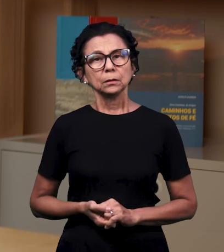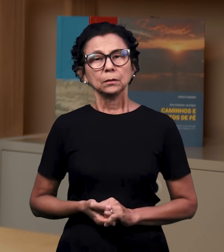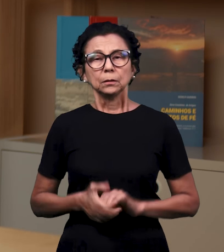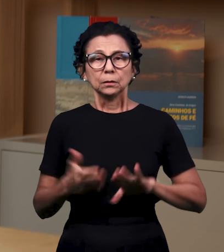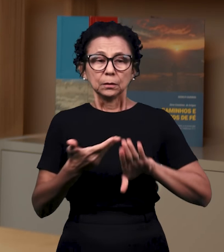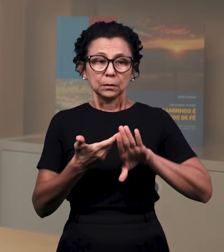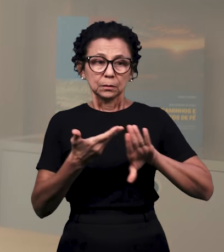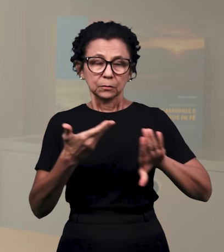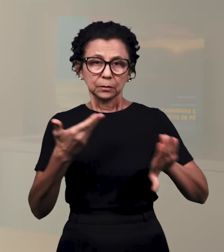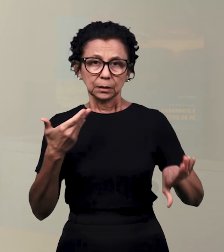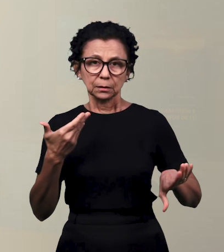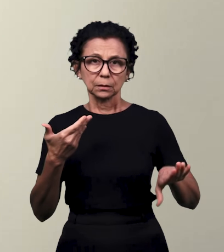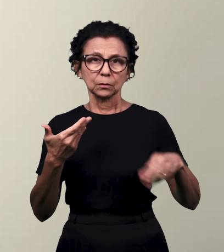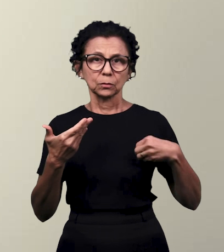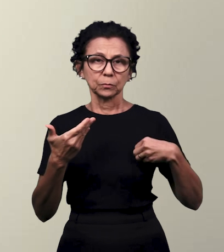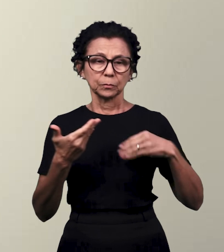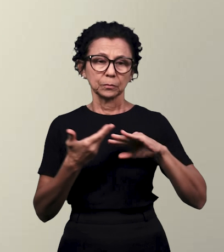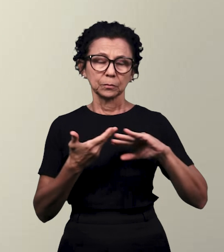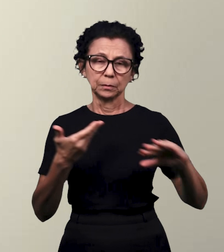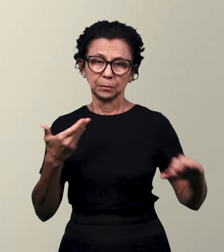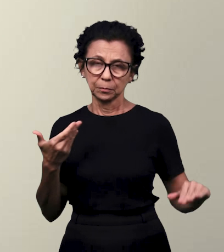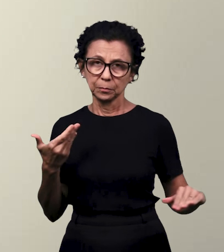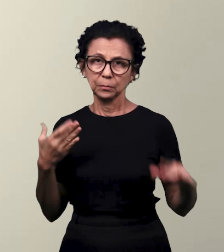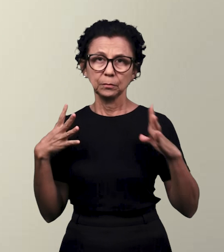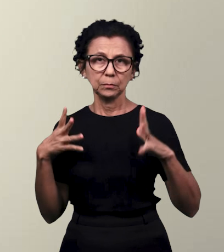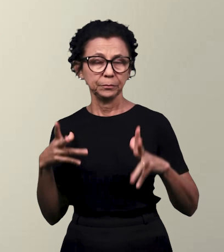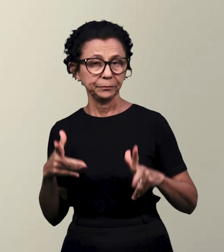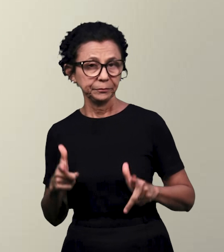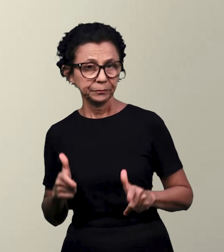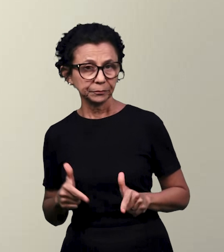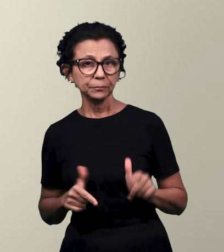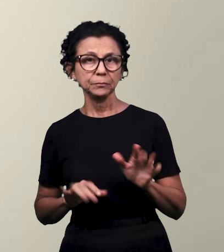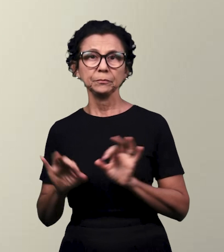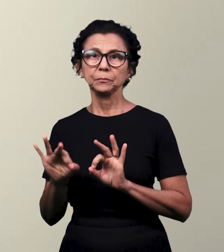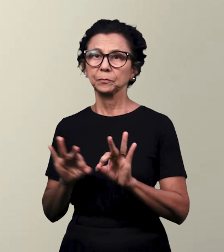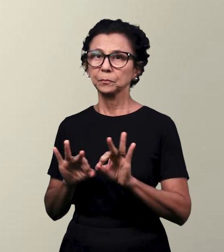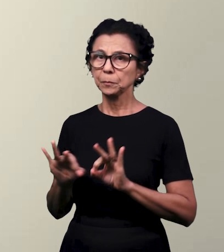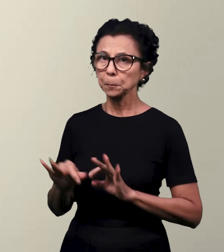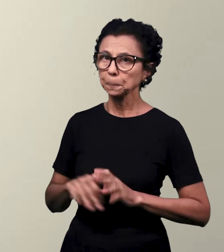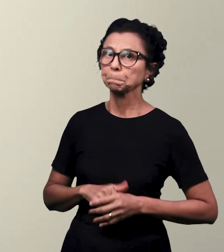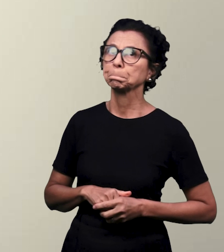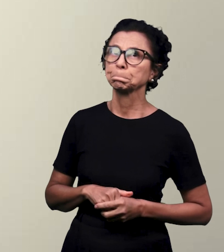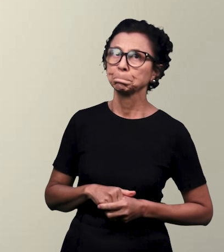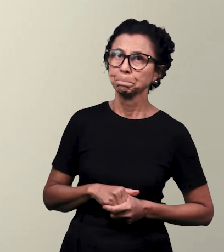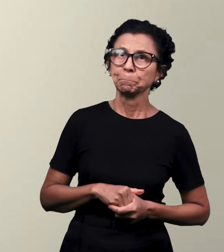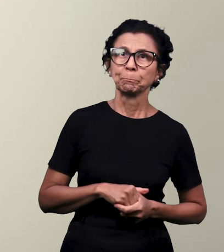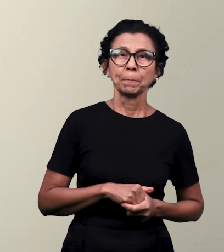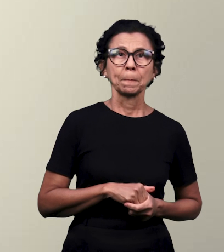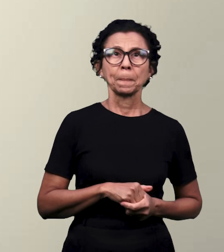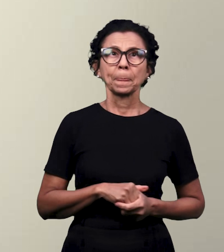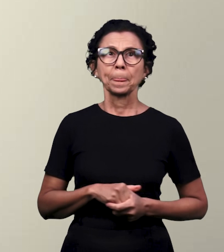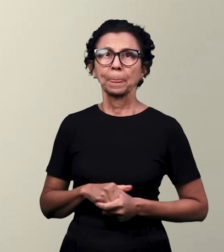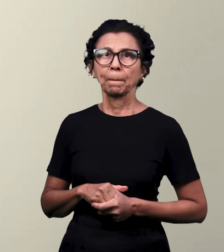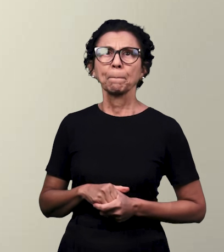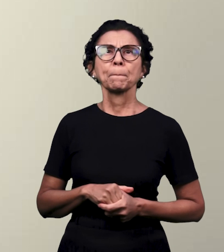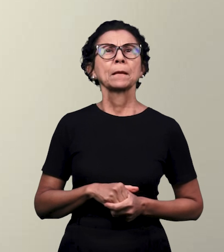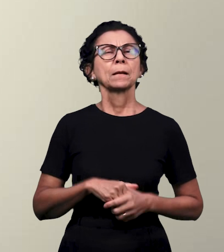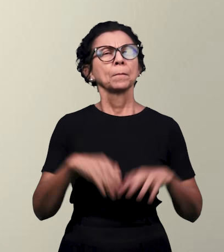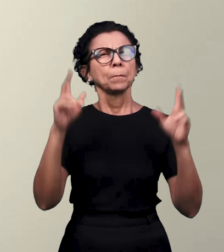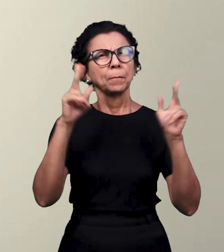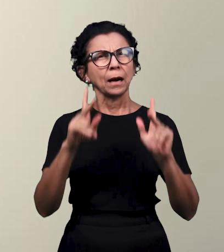santificação, né? De preparo. Até o texto de Hebreus diz, né? Seguir a paz com todos e a